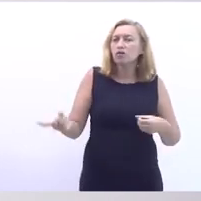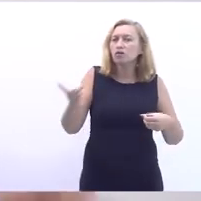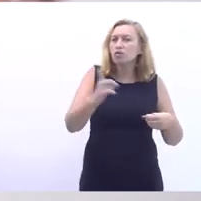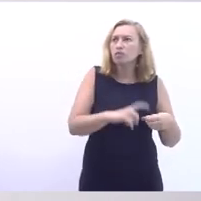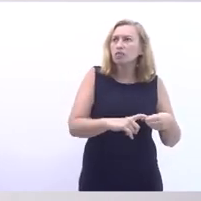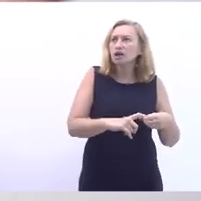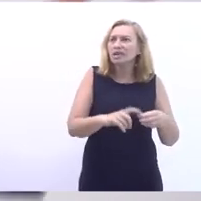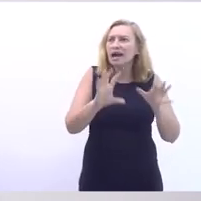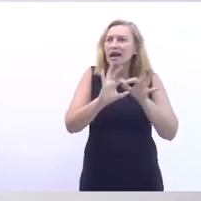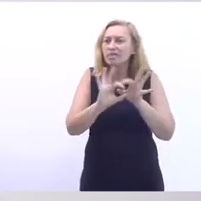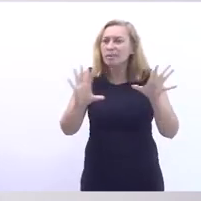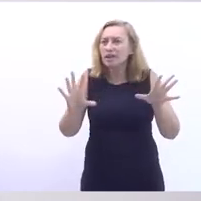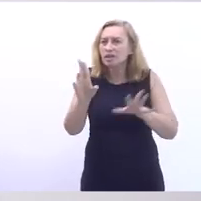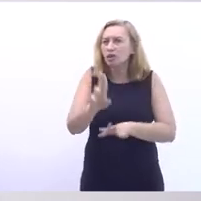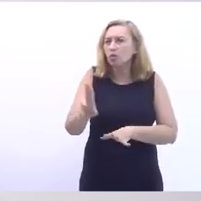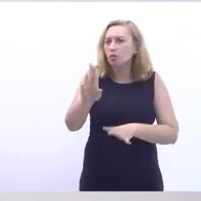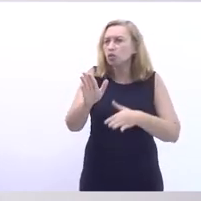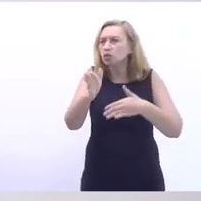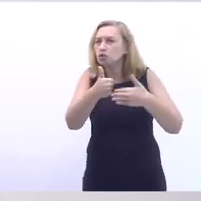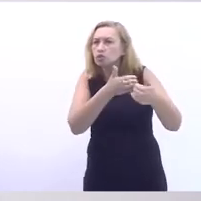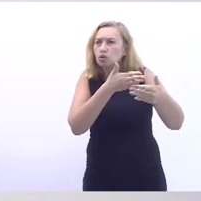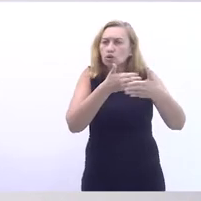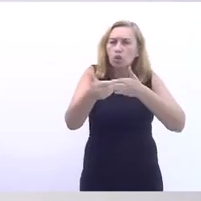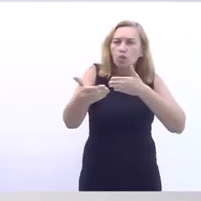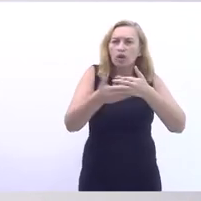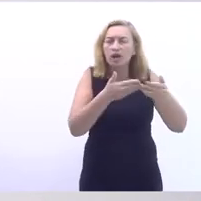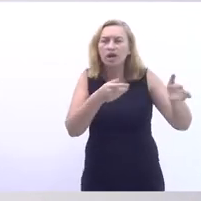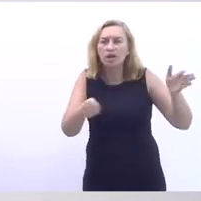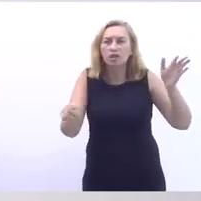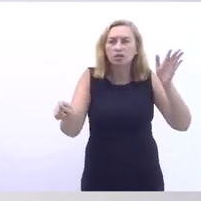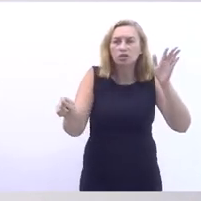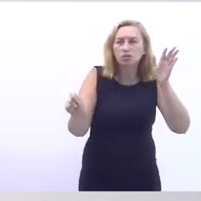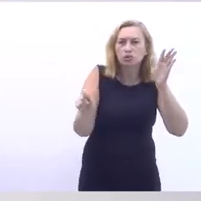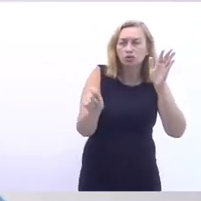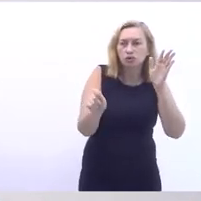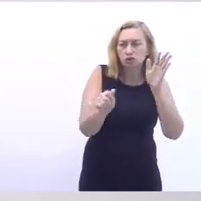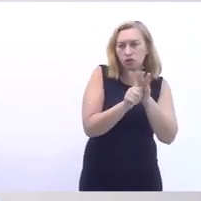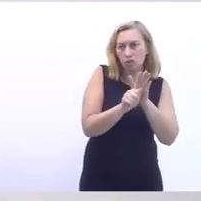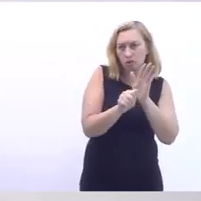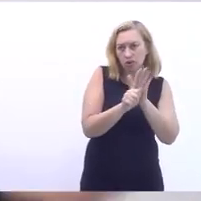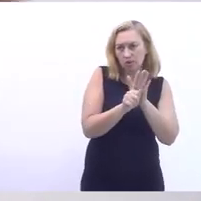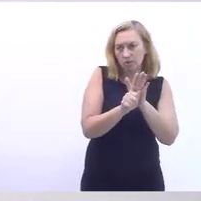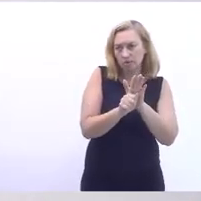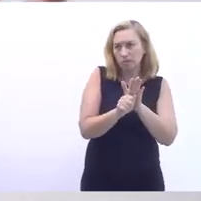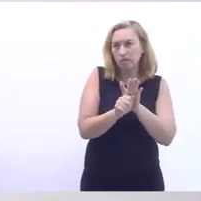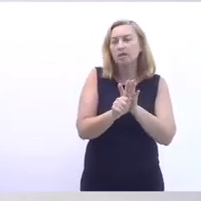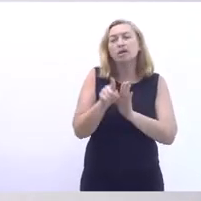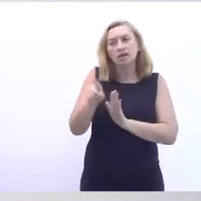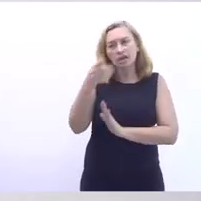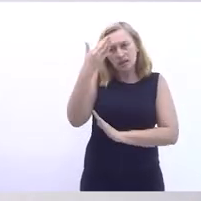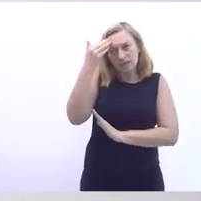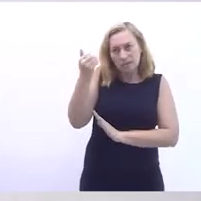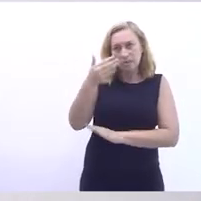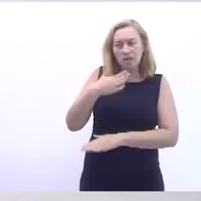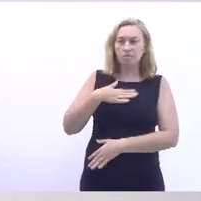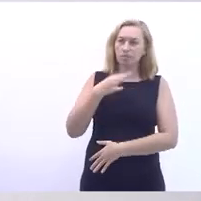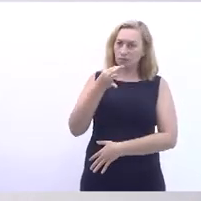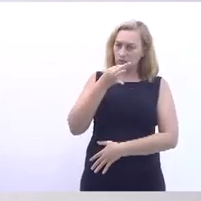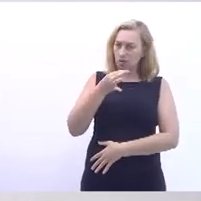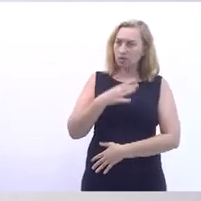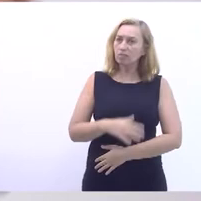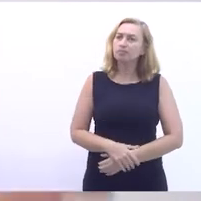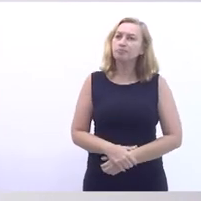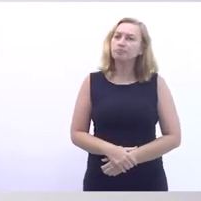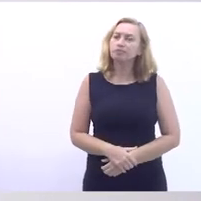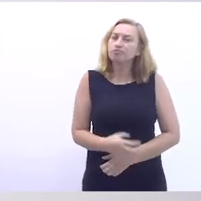para liberação do uso de qualquer droga não é maconha não e ele sabendo o meu posicionamento